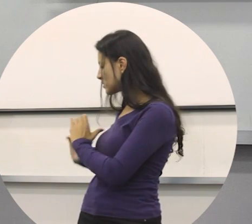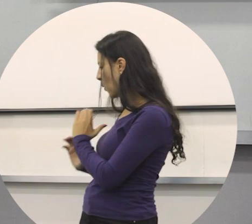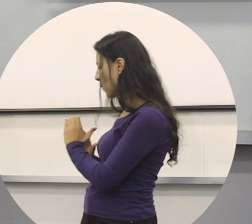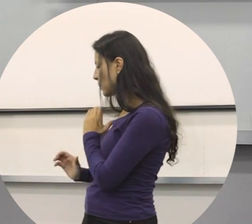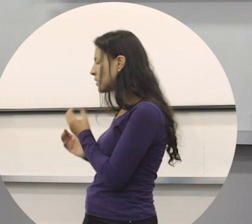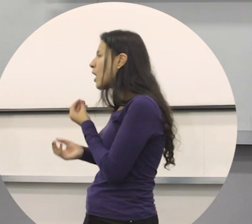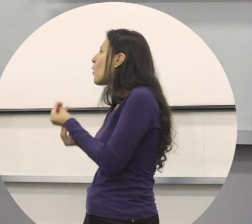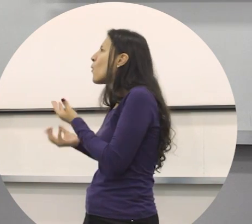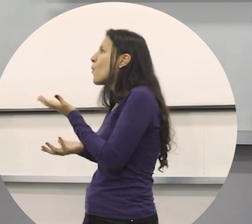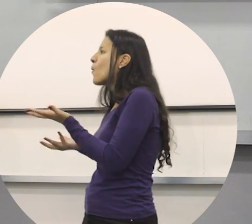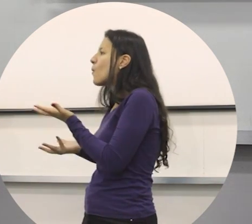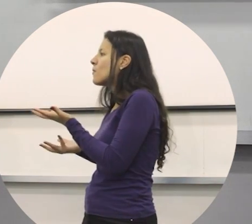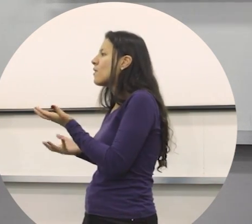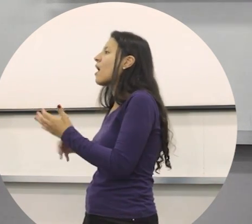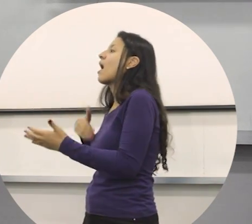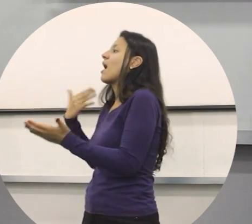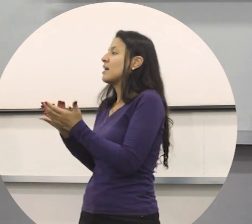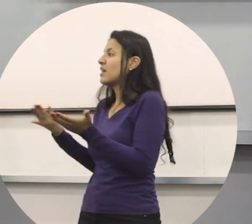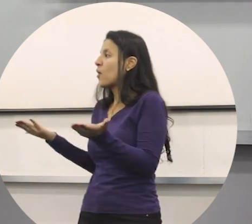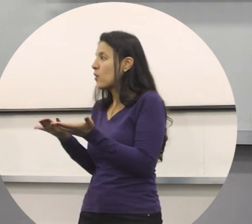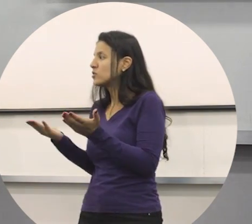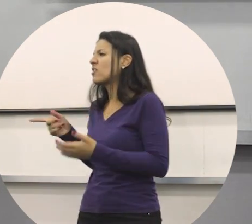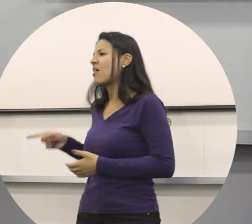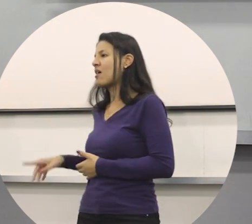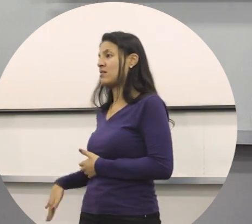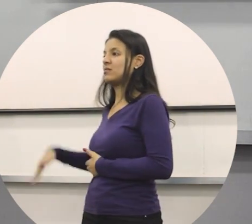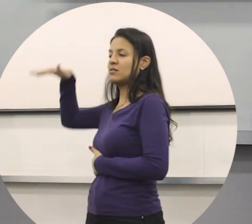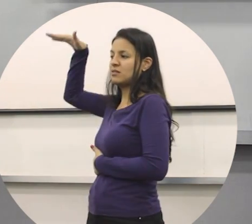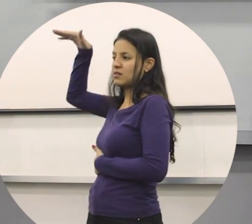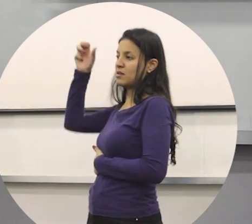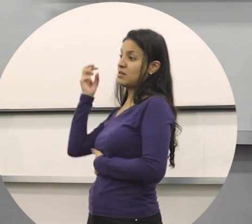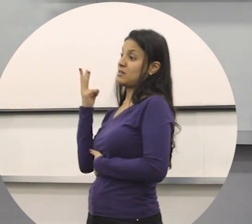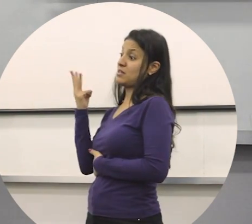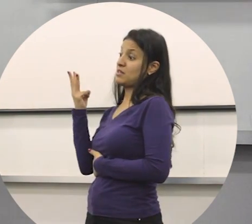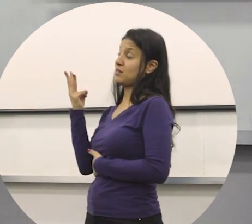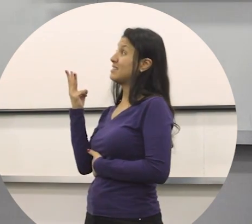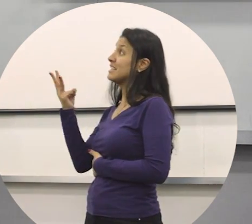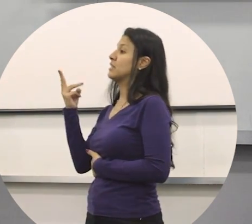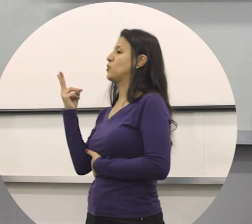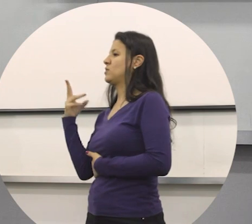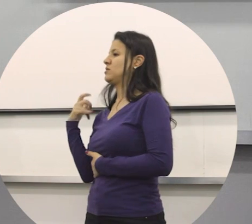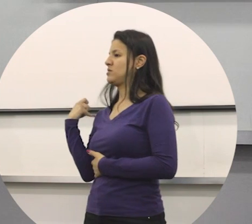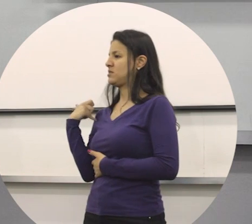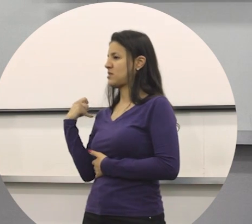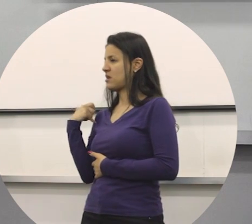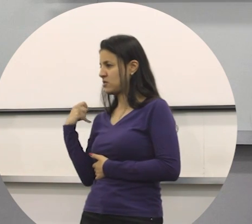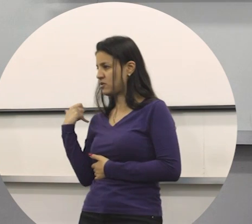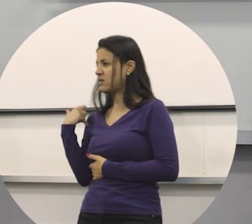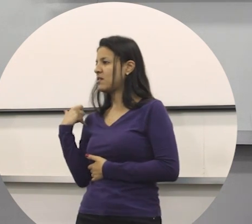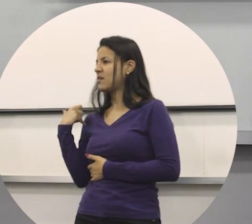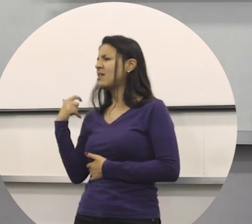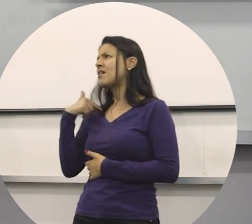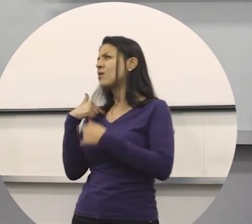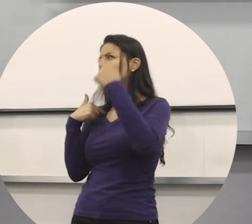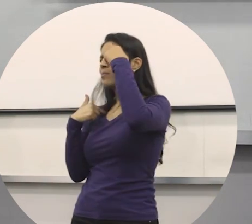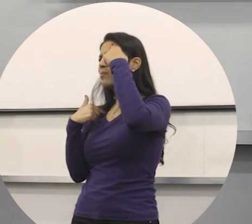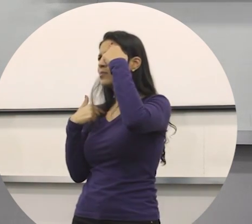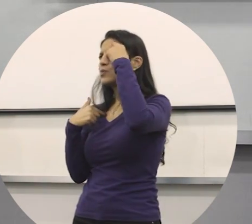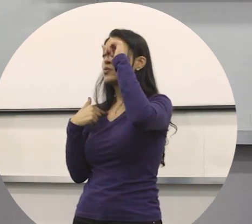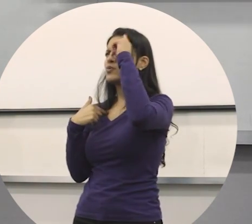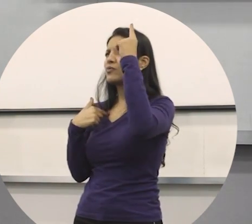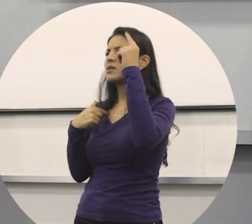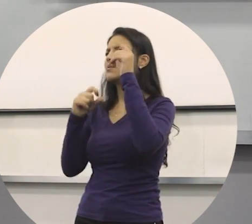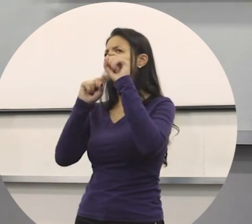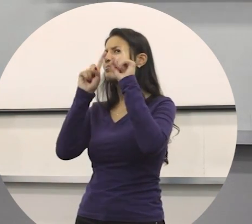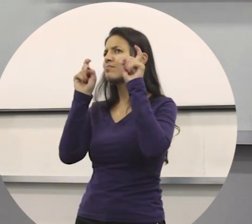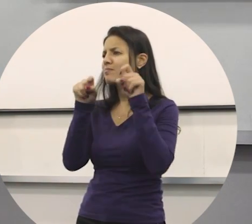menina. E até hoje, né, assim, ela já está com 32 anos, essa pergunta ainda está aqui. Eu acho que é uma